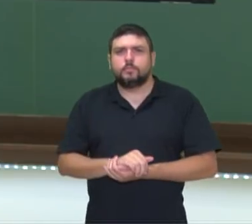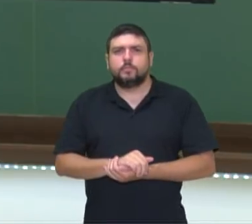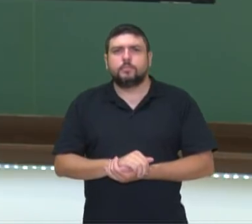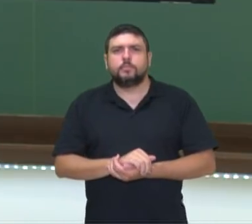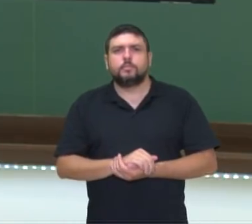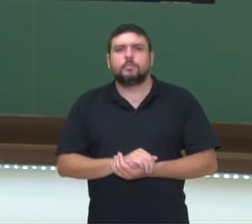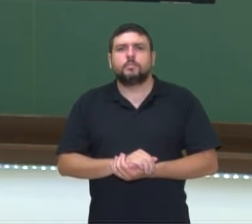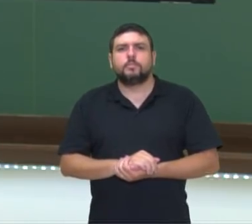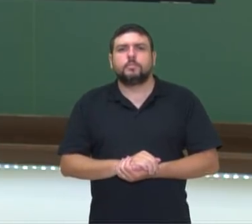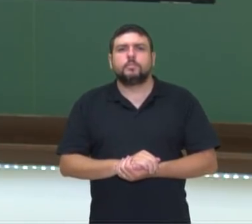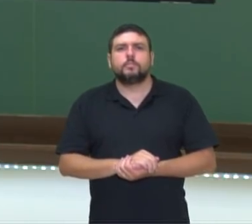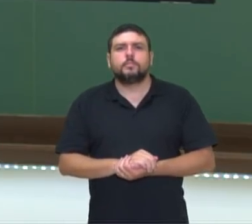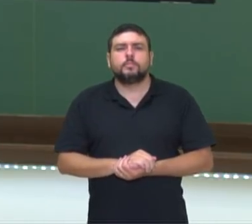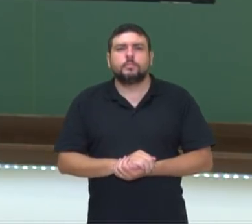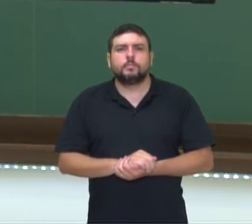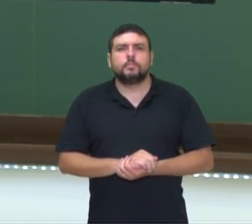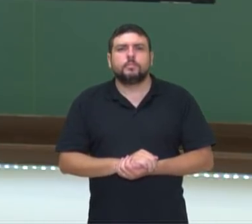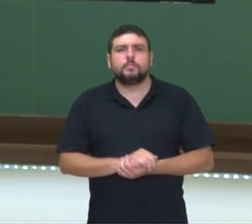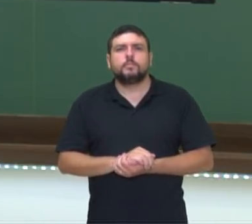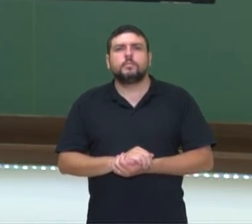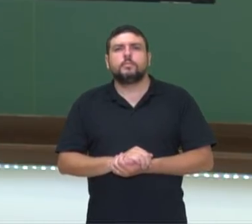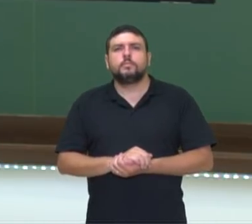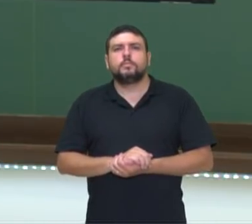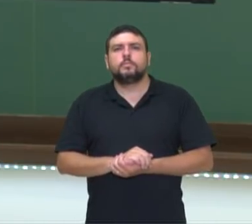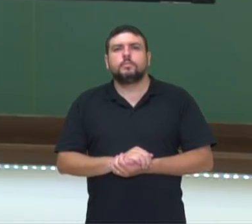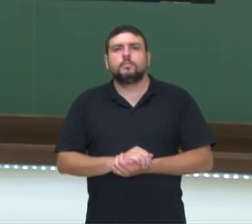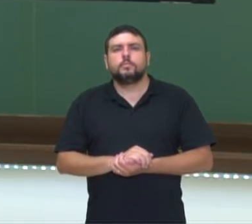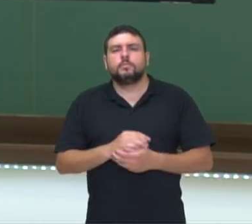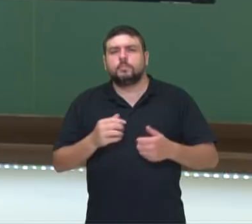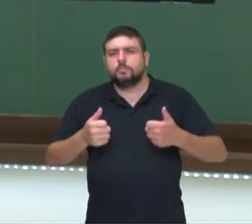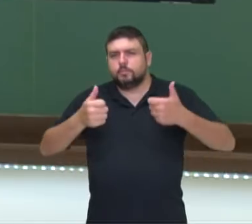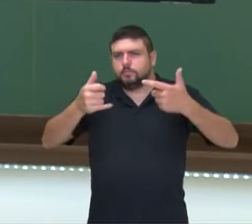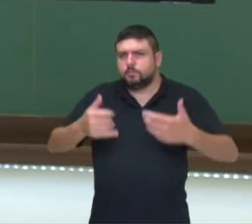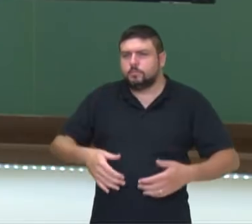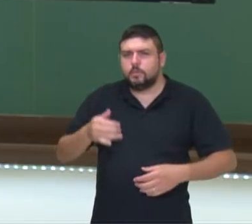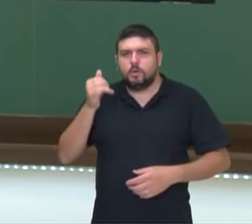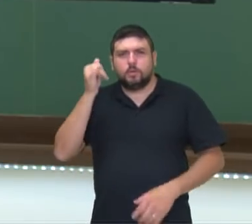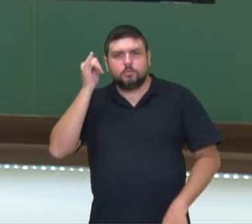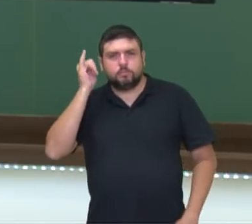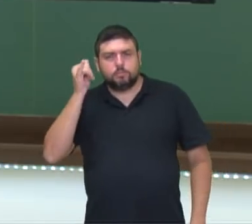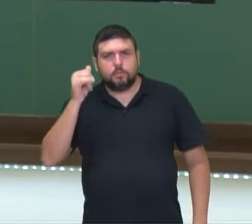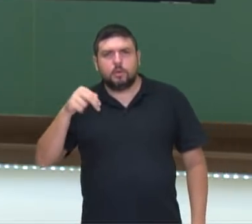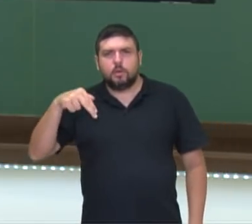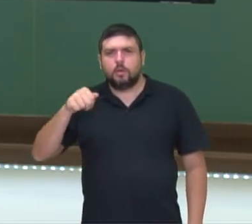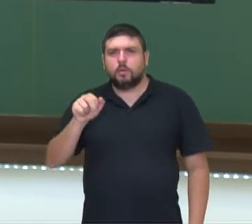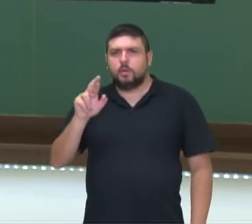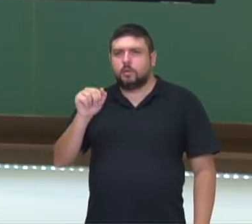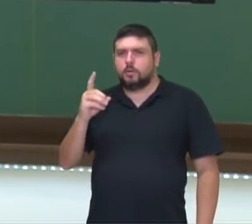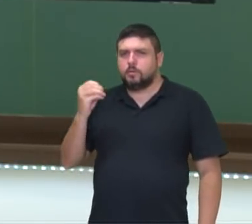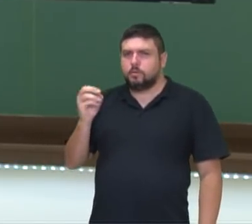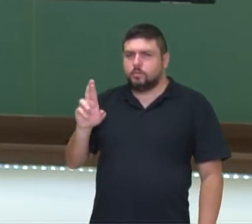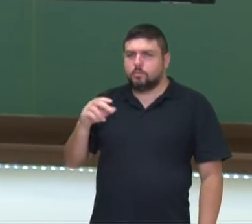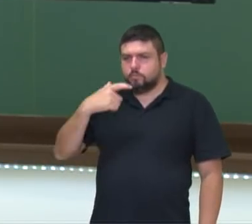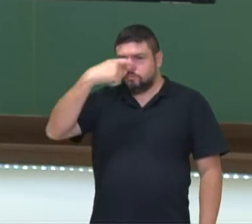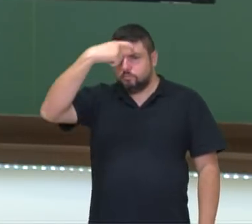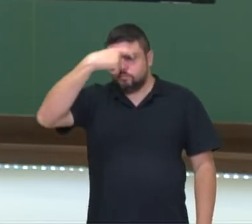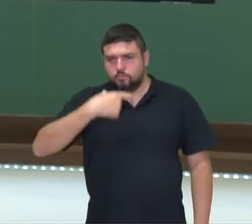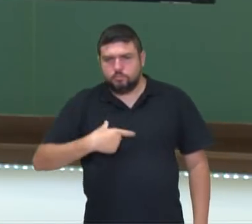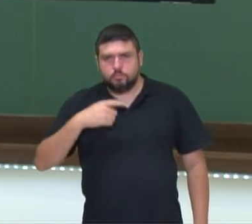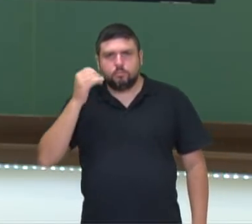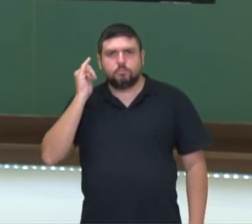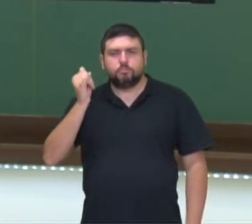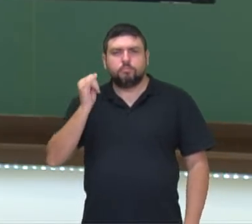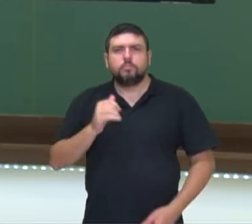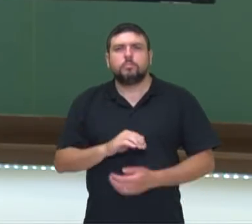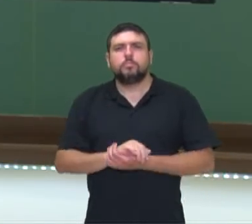fundamentais. Falando sobre o narrador, se é uma narrativa, é uma história contada, nós temos